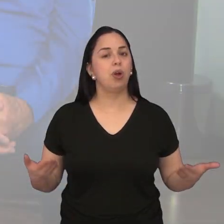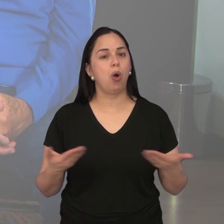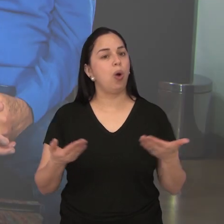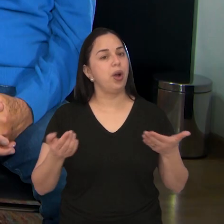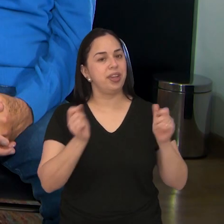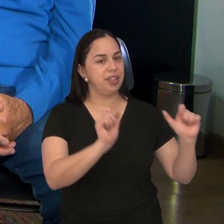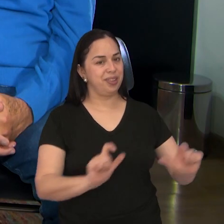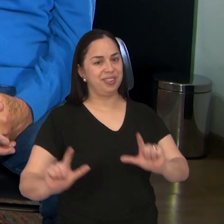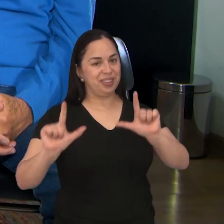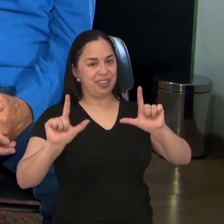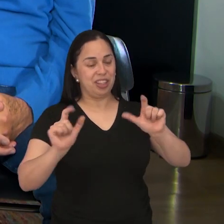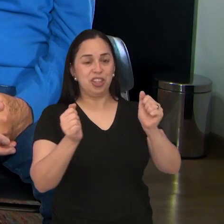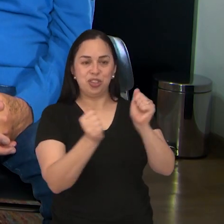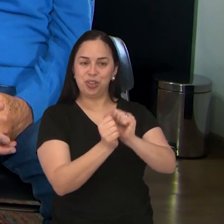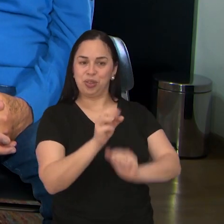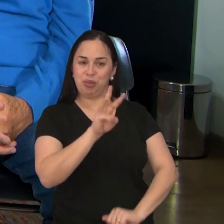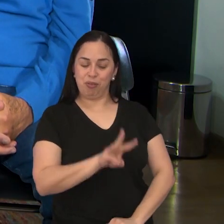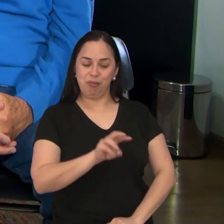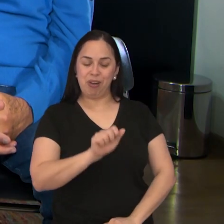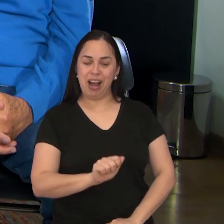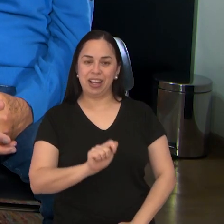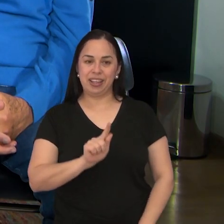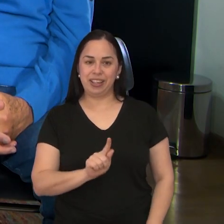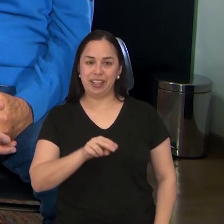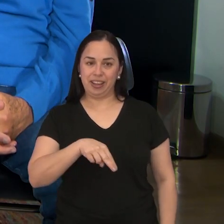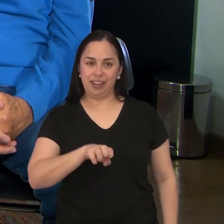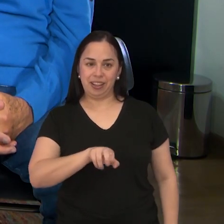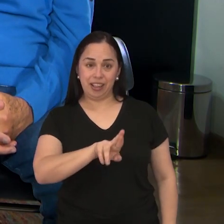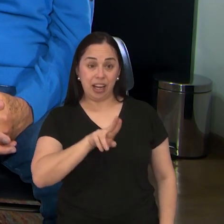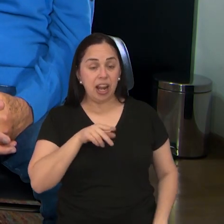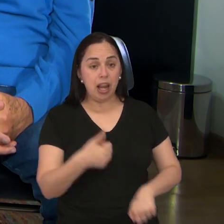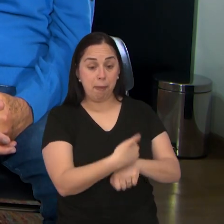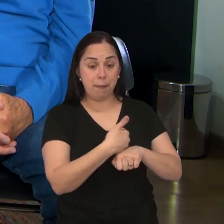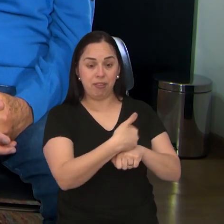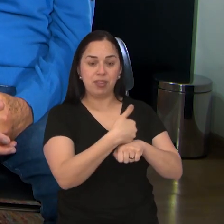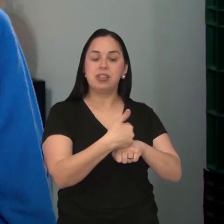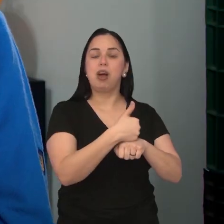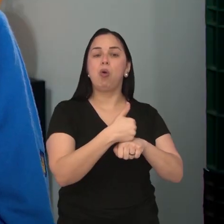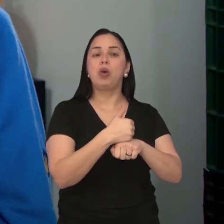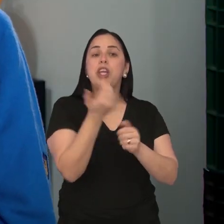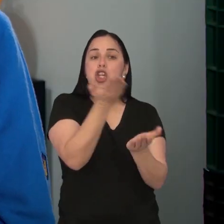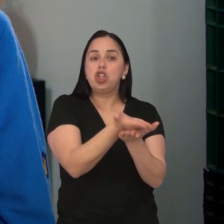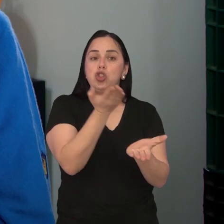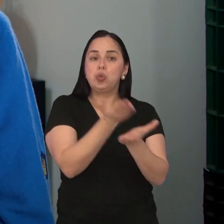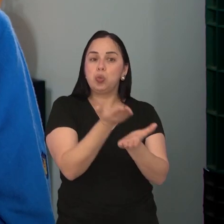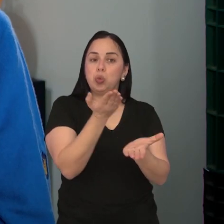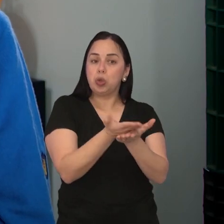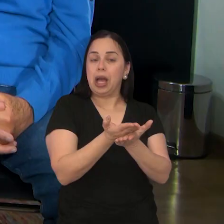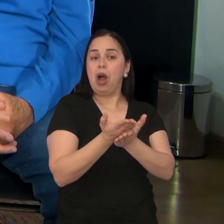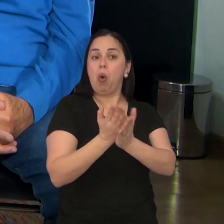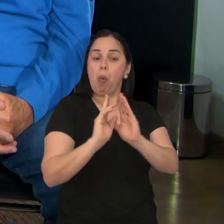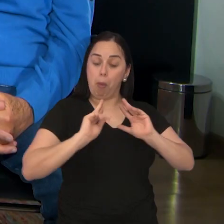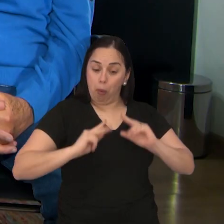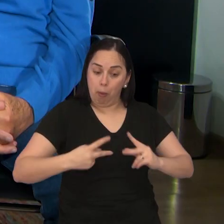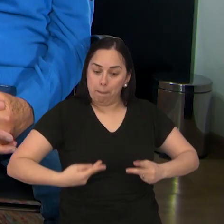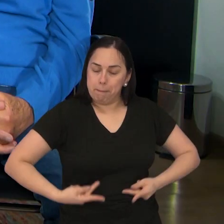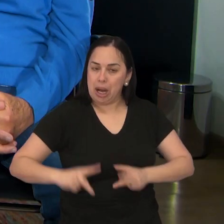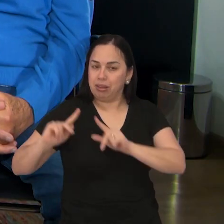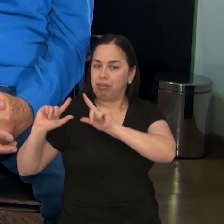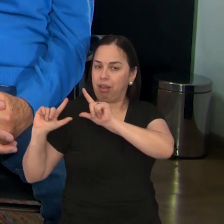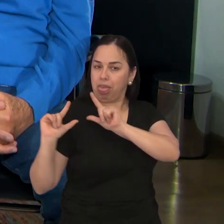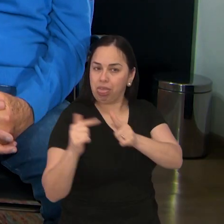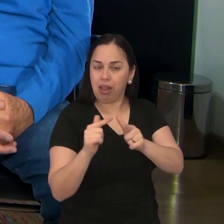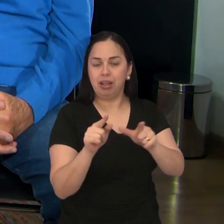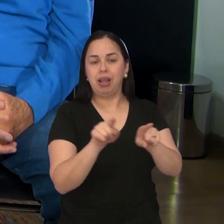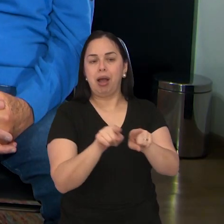Hoje o Entrevistas, então, é com o Wagner Bornal, arqueólogo. Wagner, obrigada, viu? Por nos receber. E você que está acompanhando